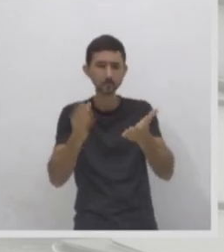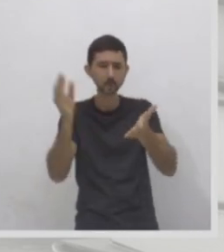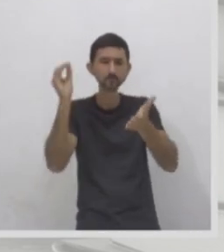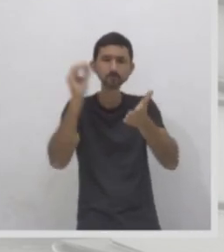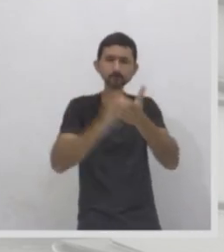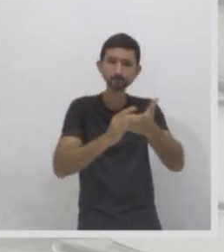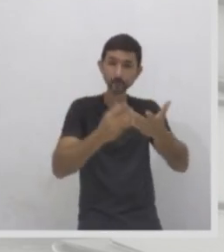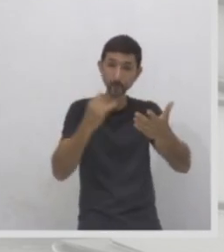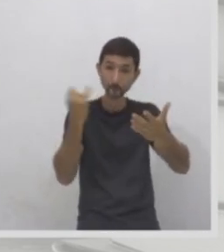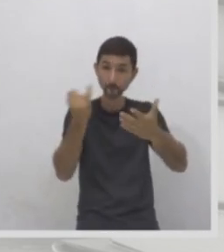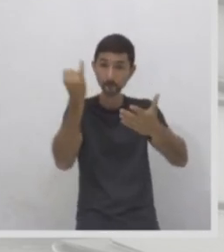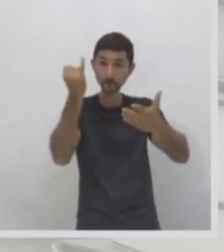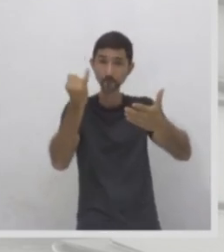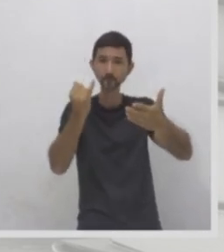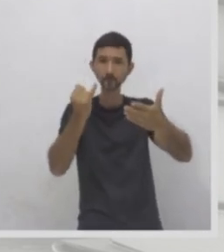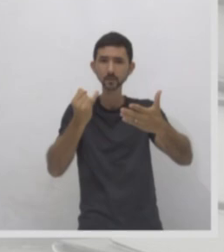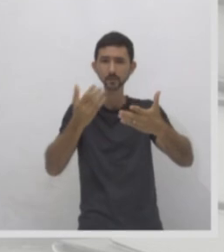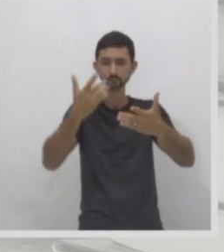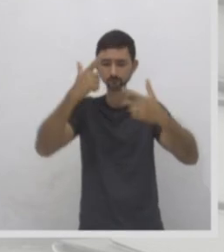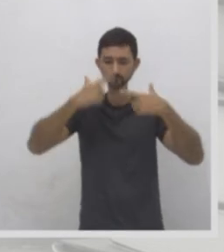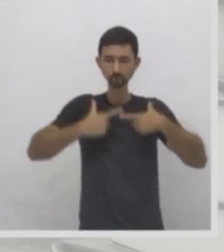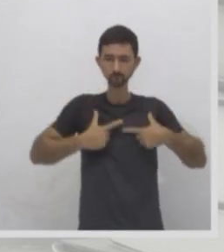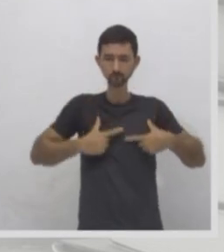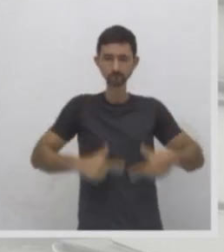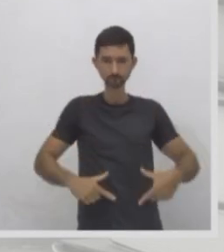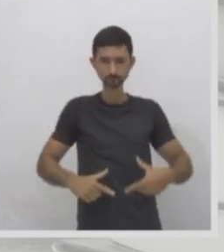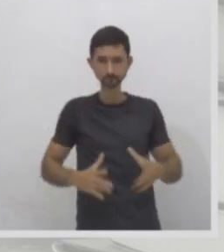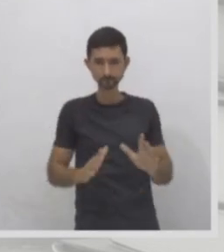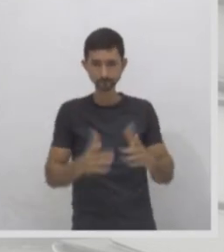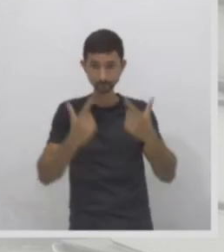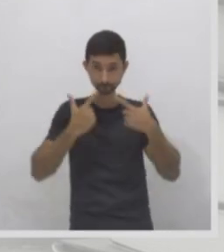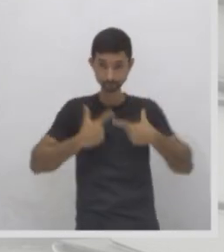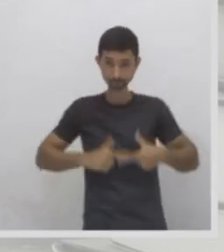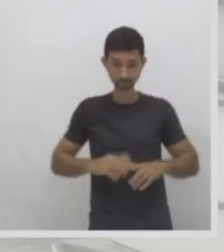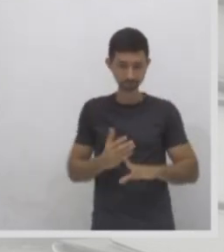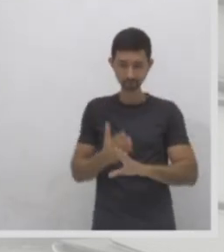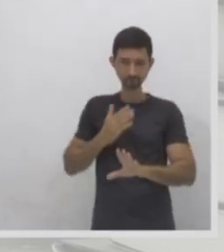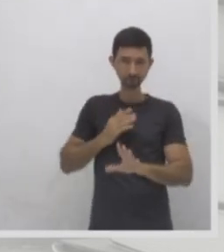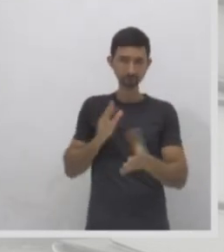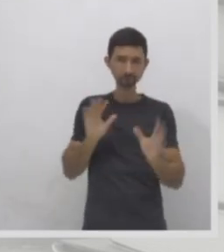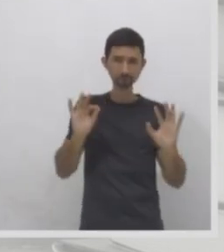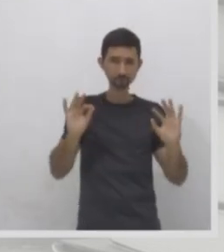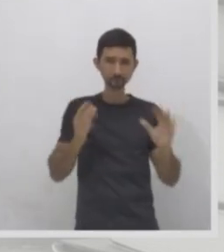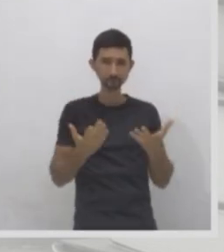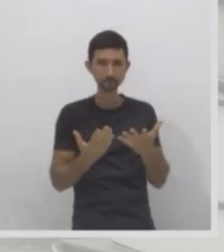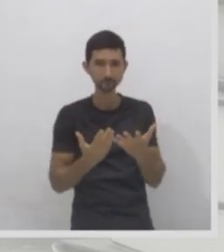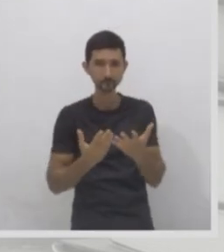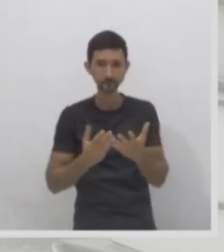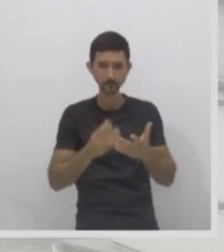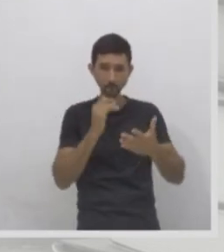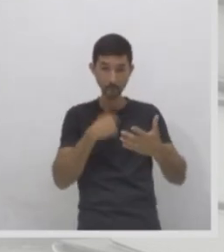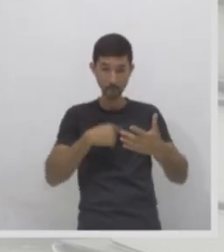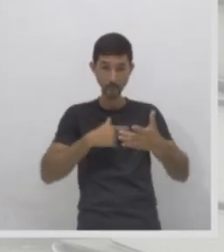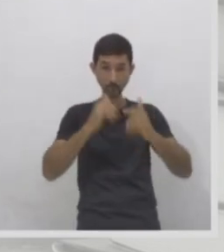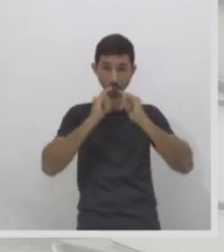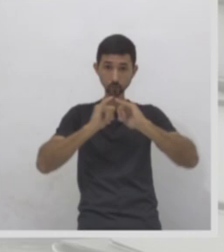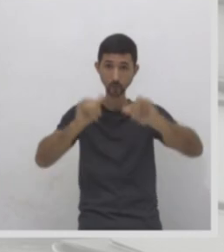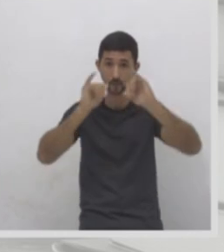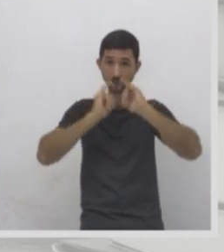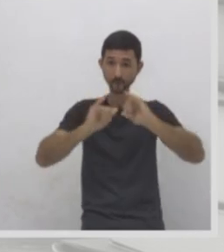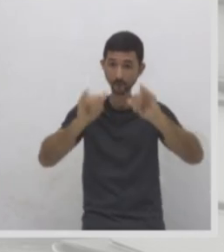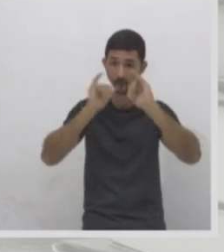que nós chamamos de imparcialidade. O que é imparcialidade? É a ideia de que eu vou dar a informação sem